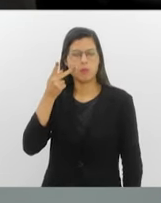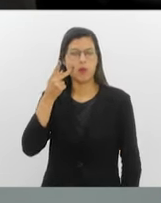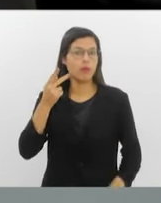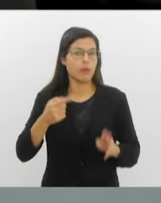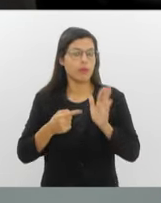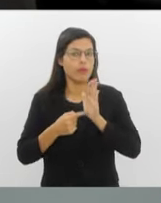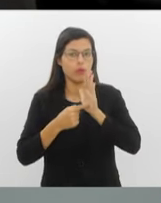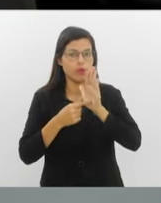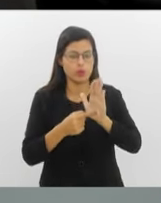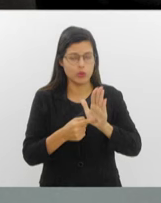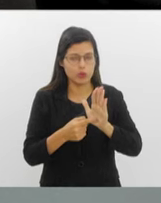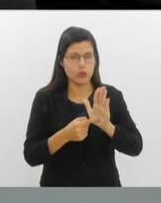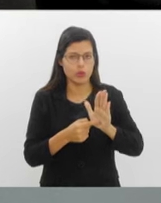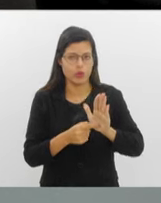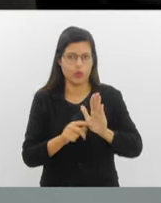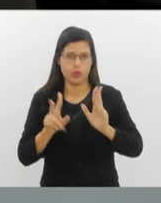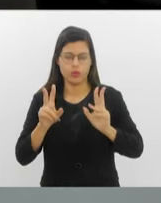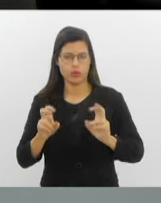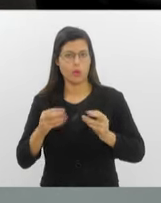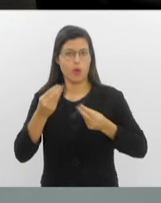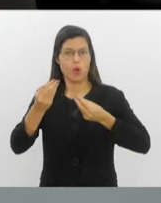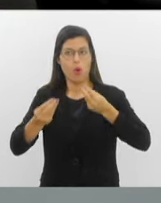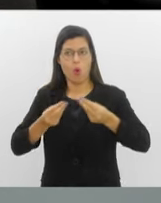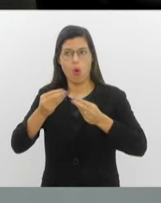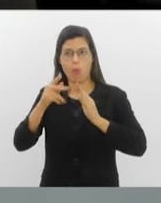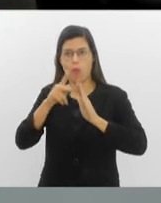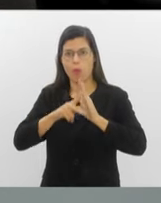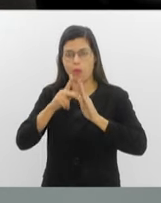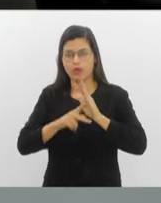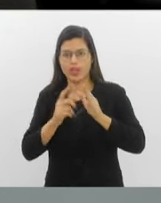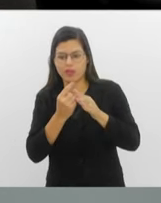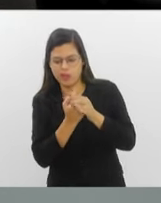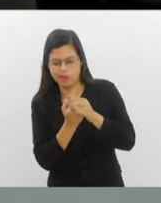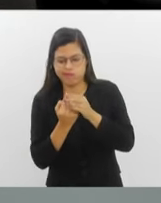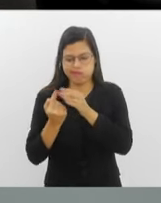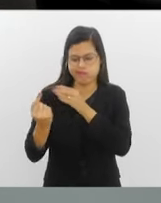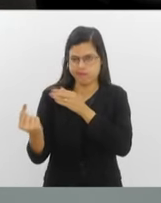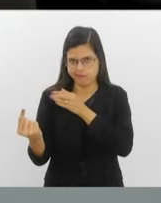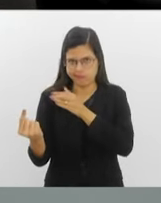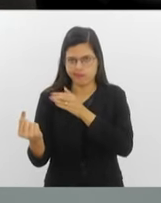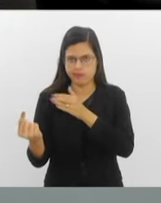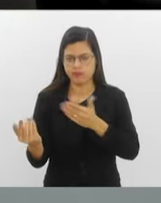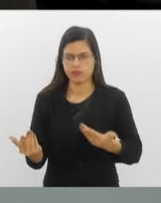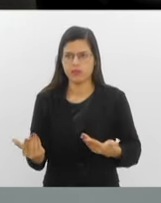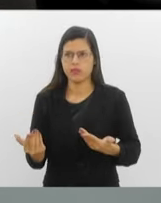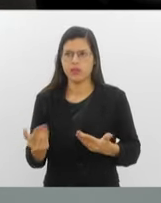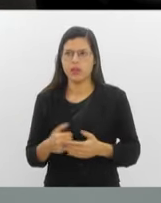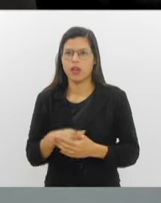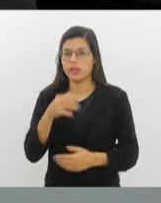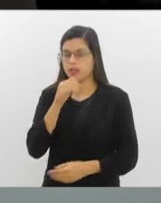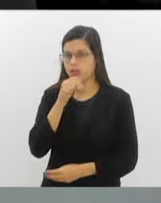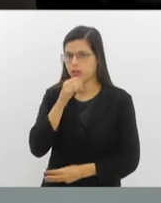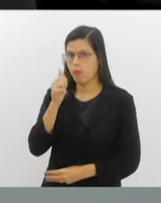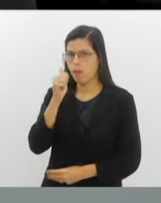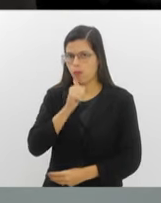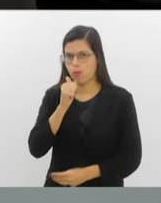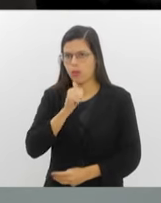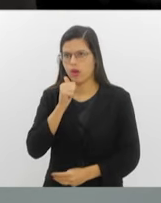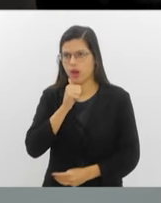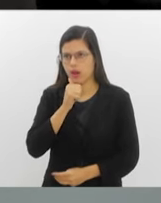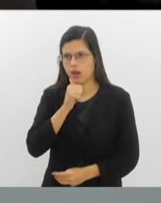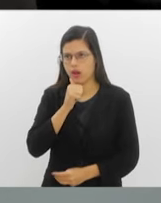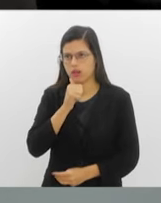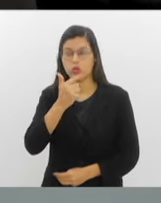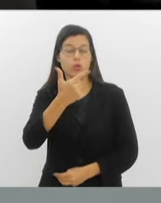essa questão, como ele acaba sendo um projeto excludente. Falando bem objetivamente, você pega o caso de uma mulher que faz uma transição, de um